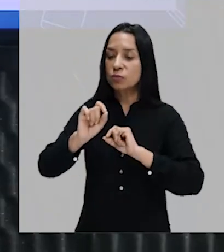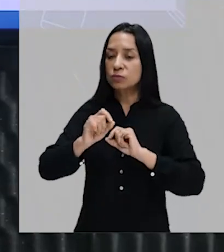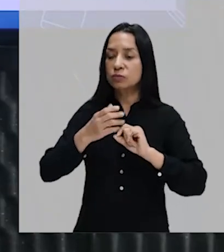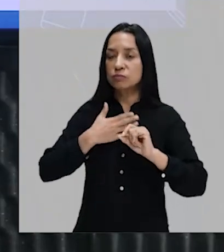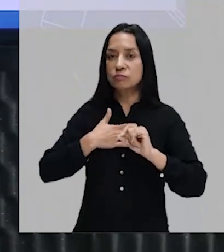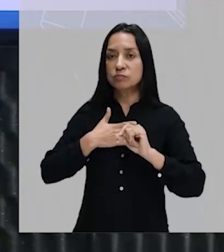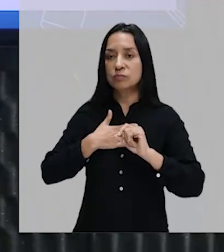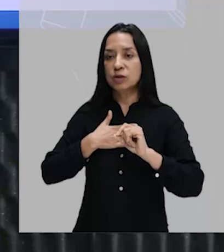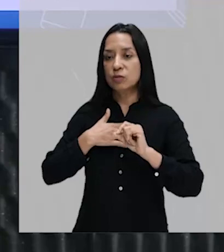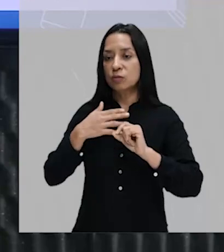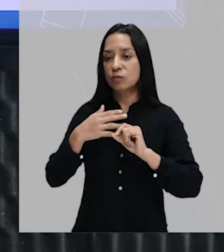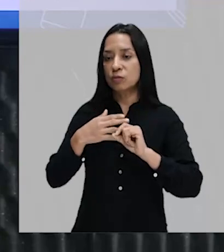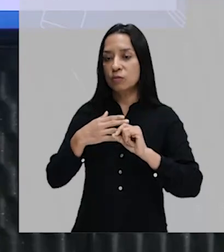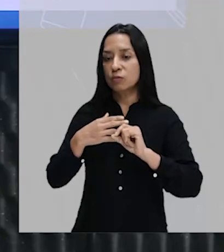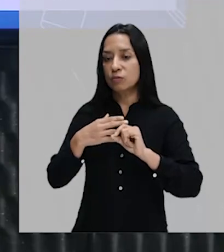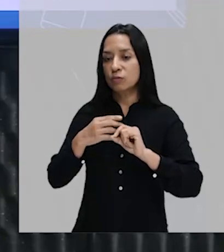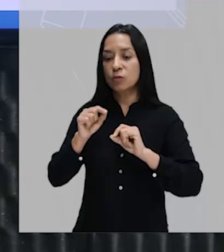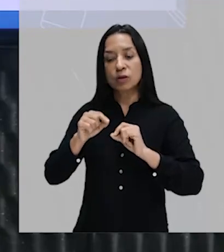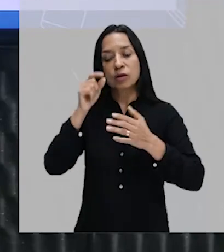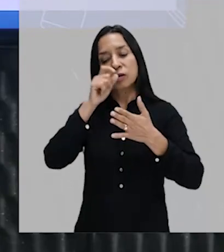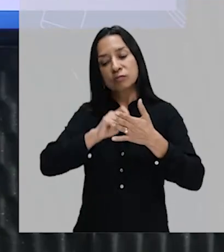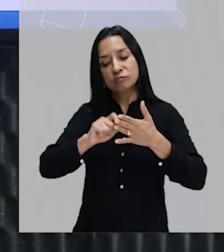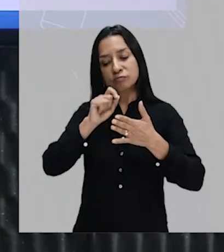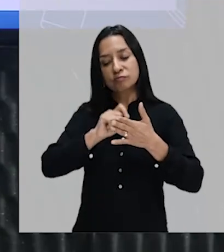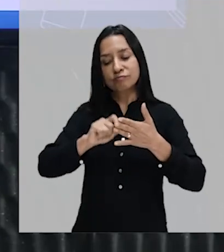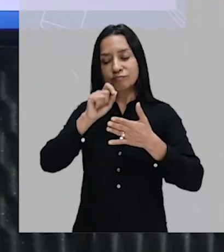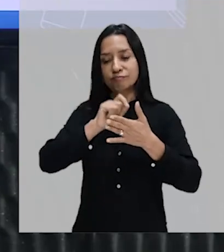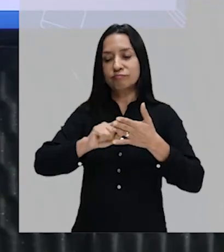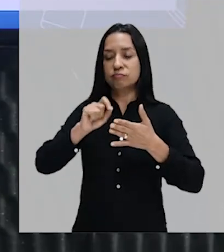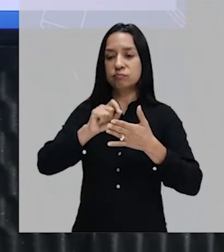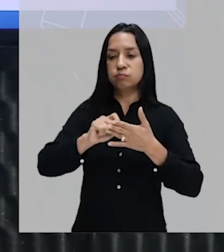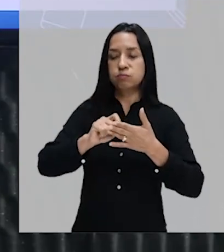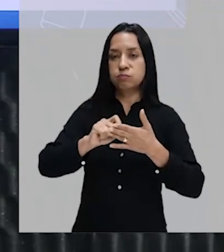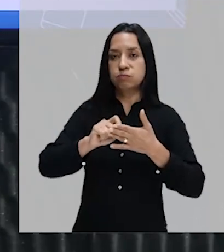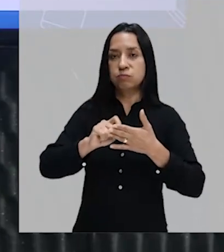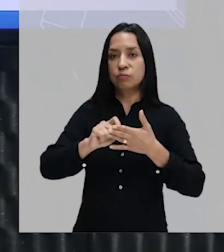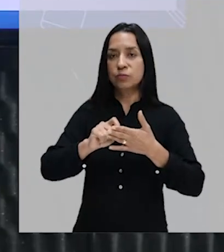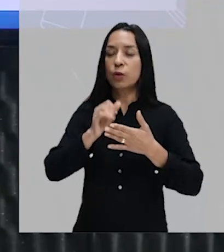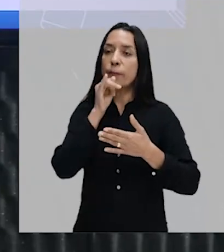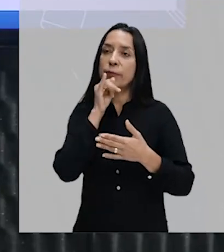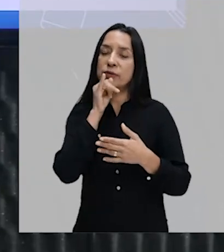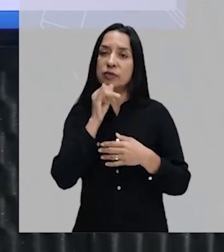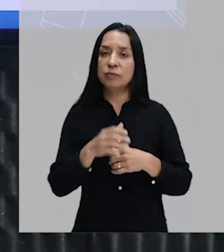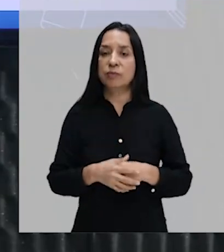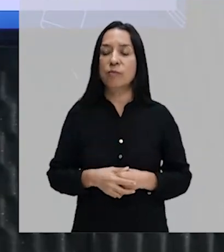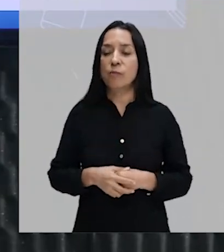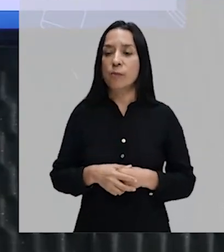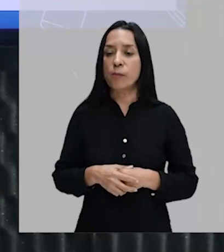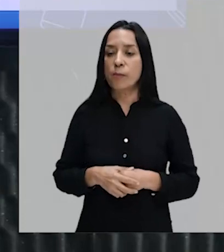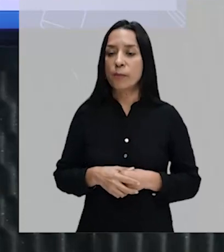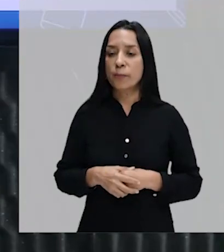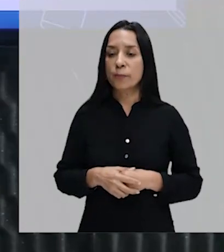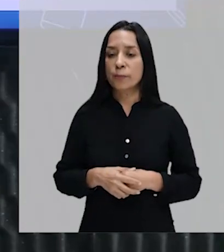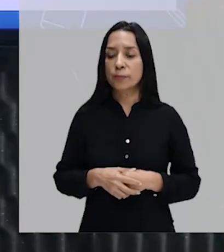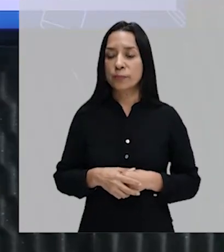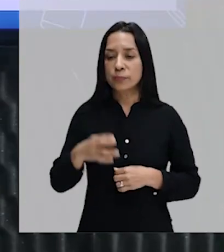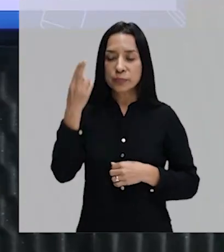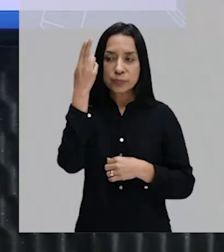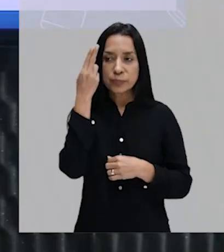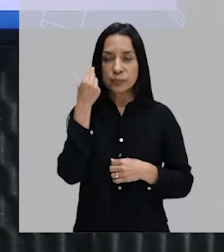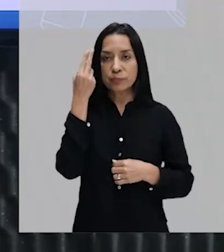meu locutor, o meu interlocutor está dizendo. Vamos dar um exemplo aqui bem comum.